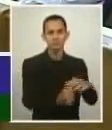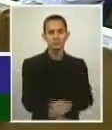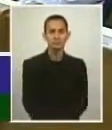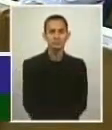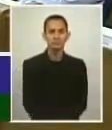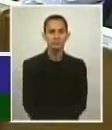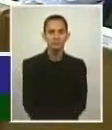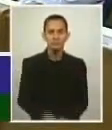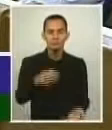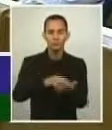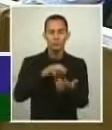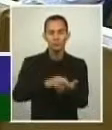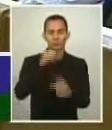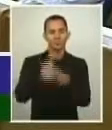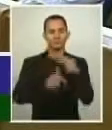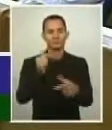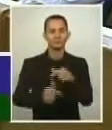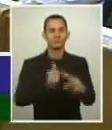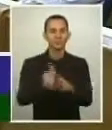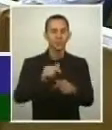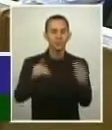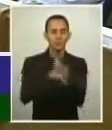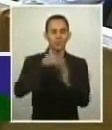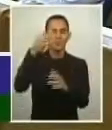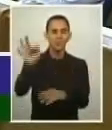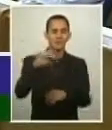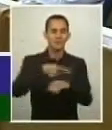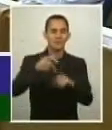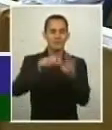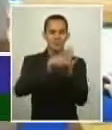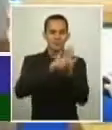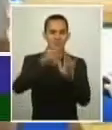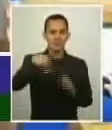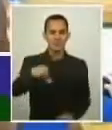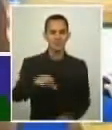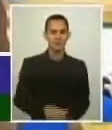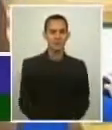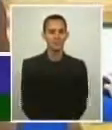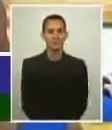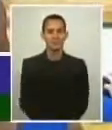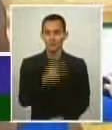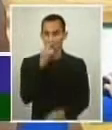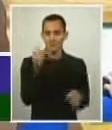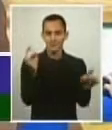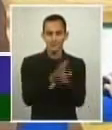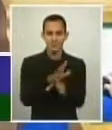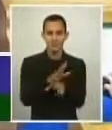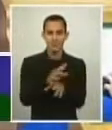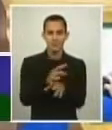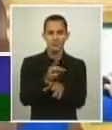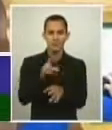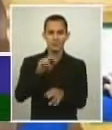e da classe operária na França no século 19 e para terminar